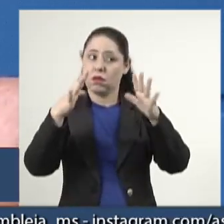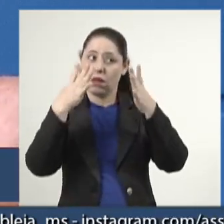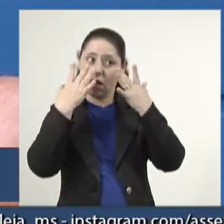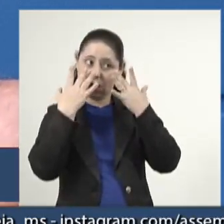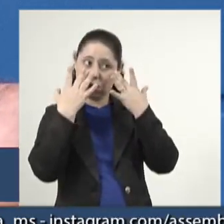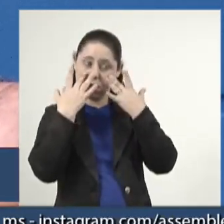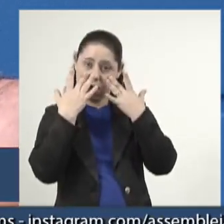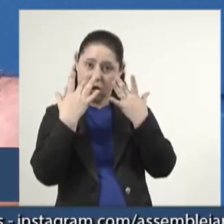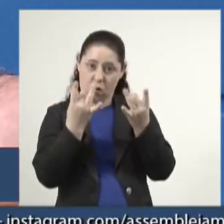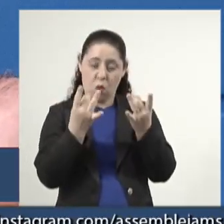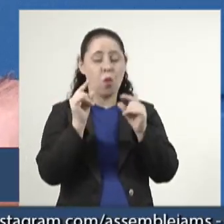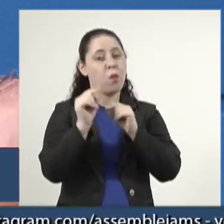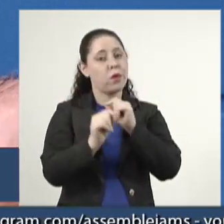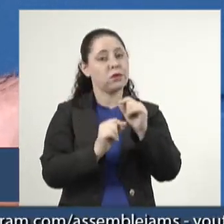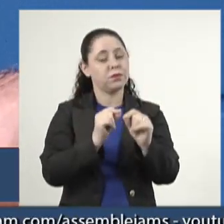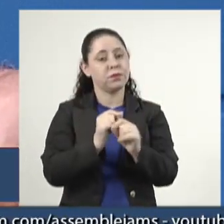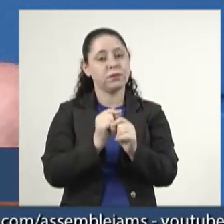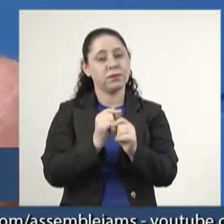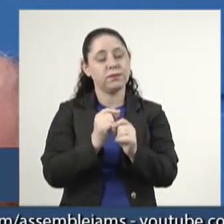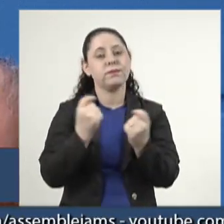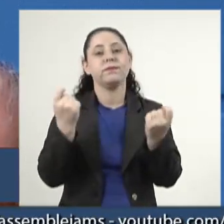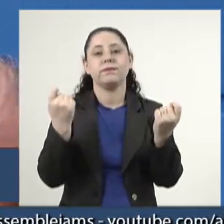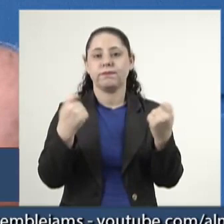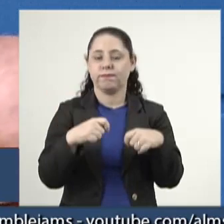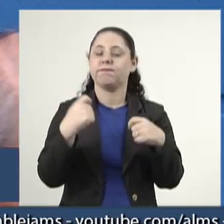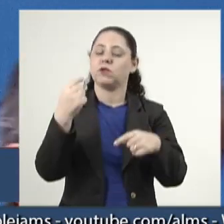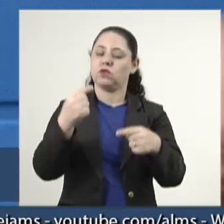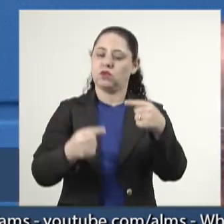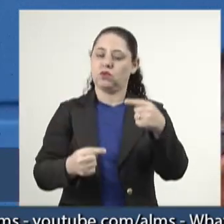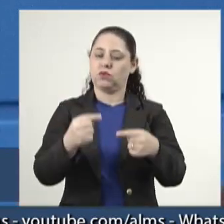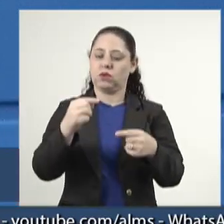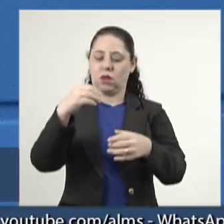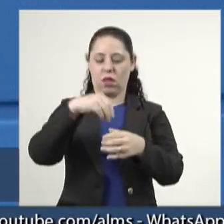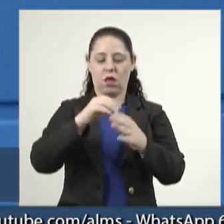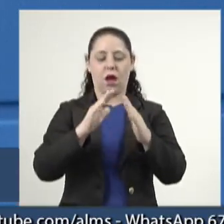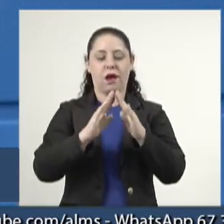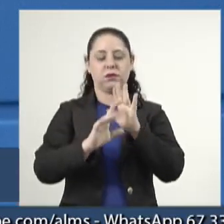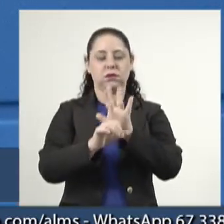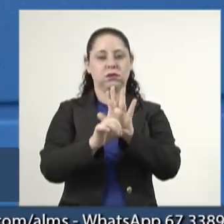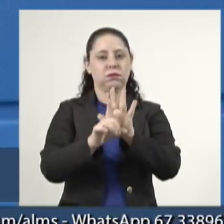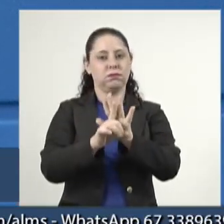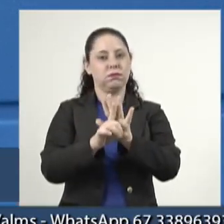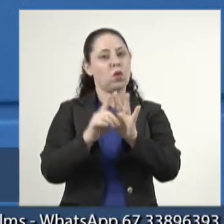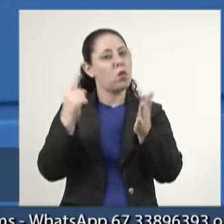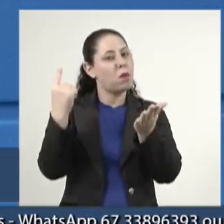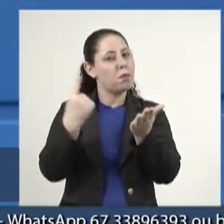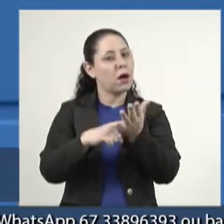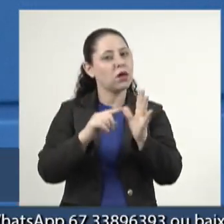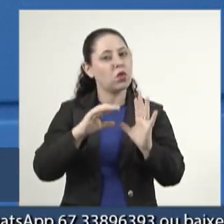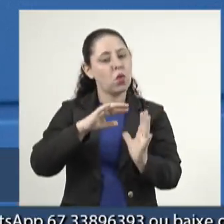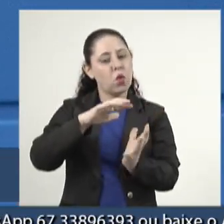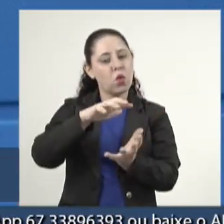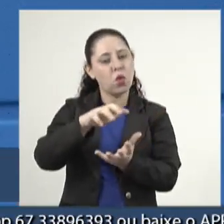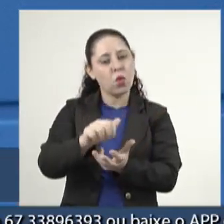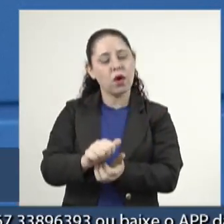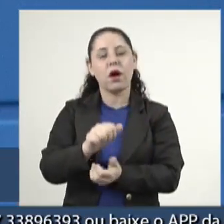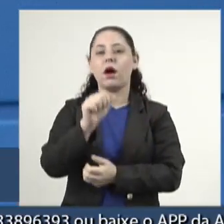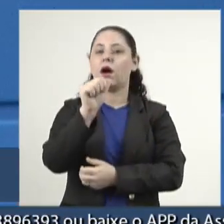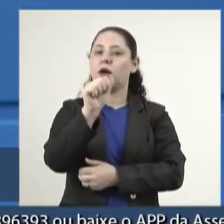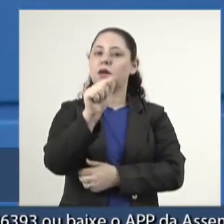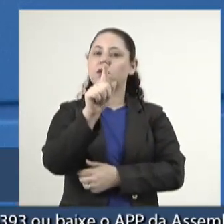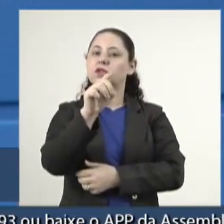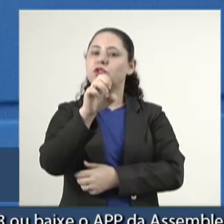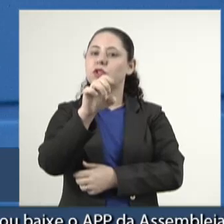atenção de que nós devemos fazer uma grande discussão nessa casa sobre esse pacto global, que é a